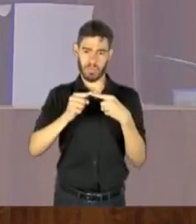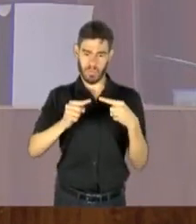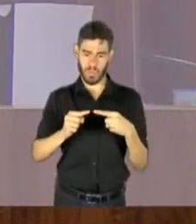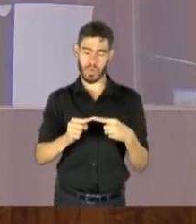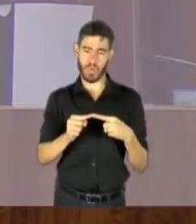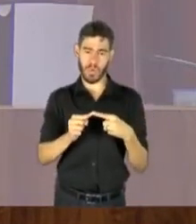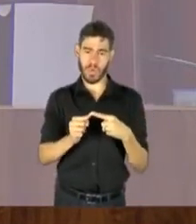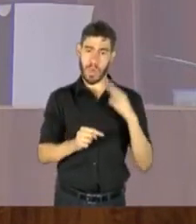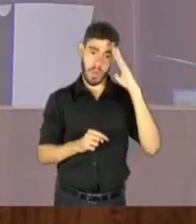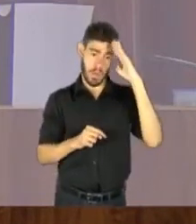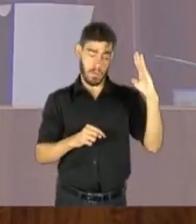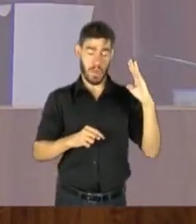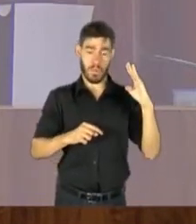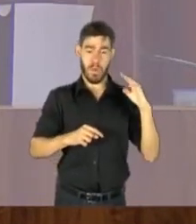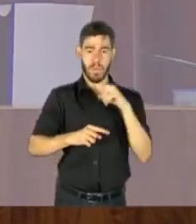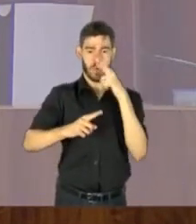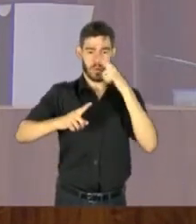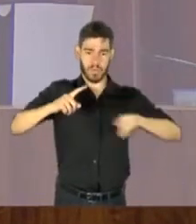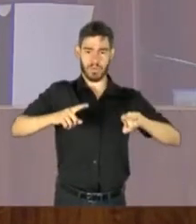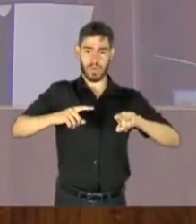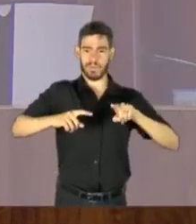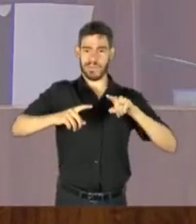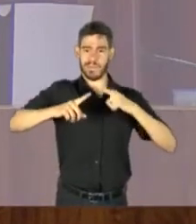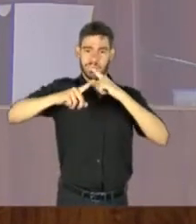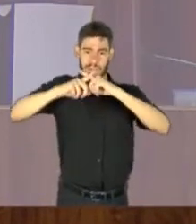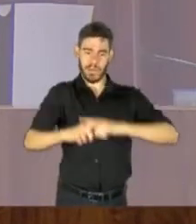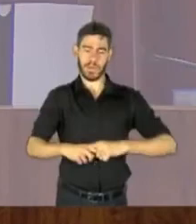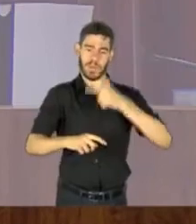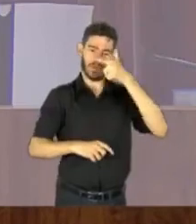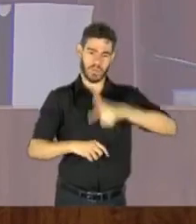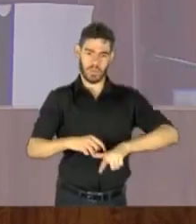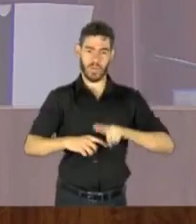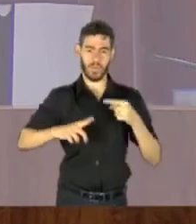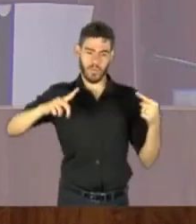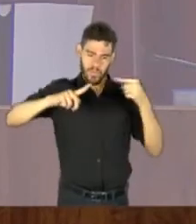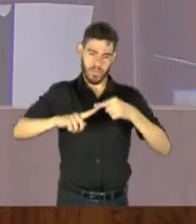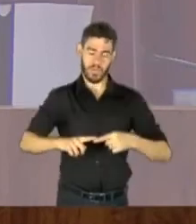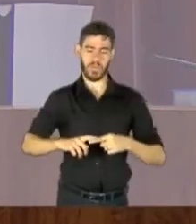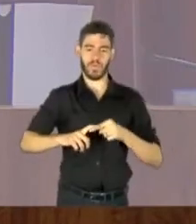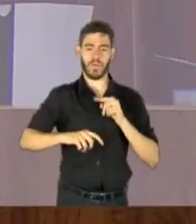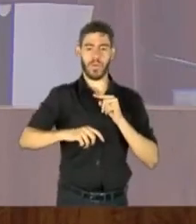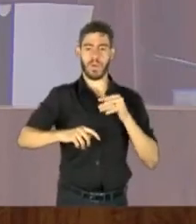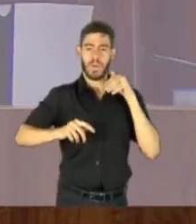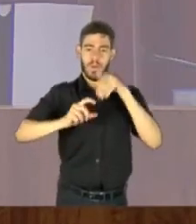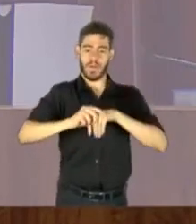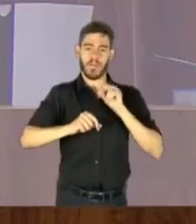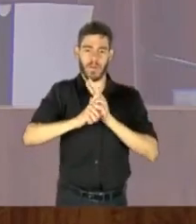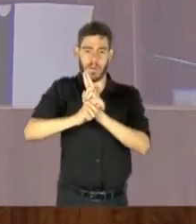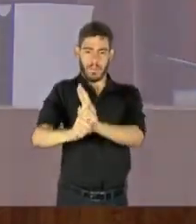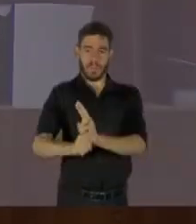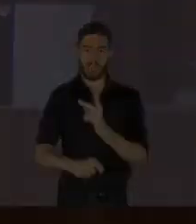inclusive a inelegibilidade, nos termos do voto do relator, ministro Luiz Felipe Salomão.